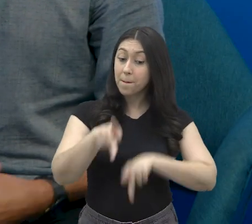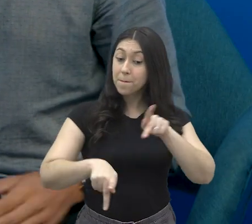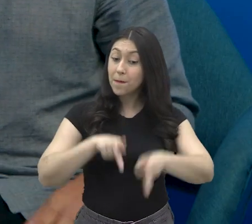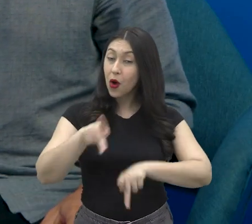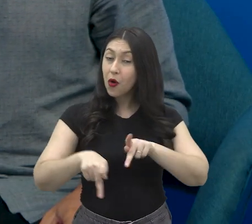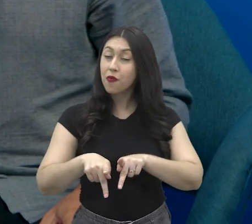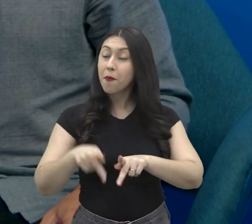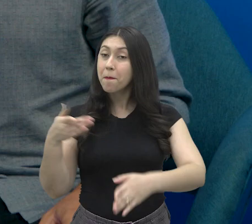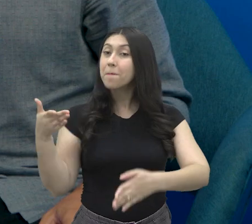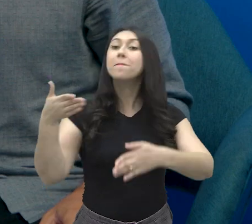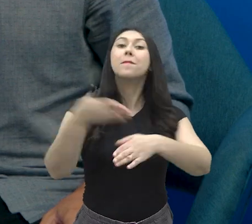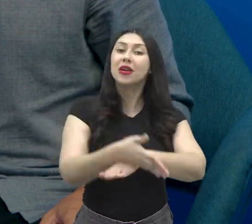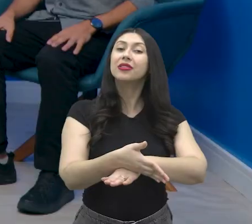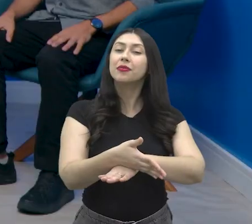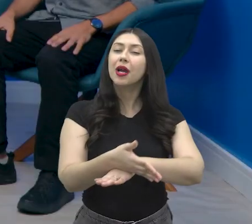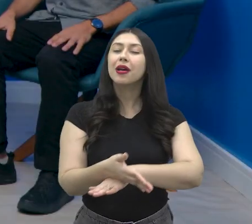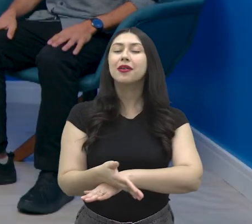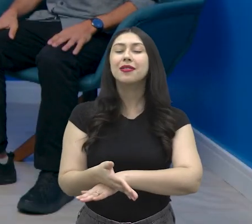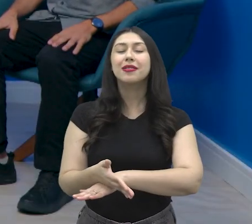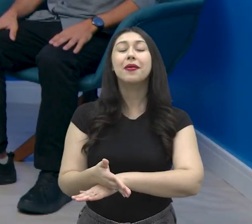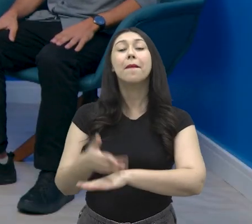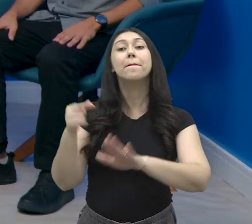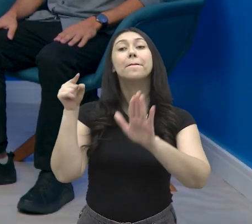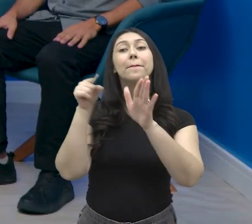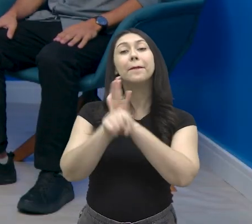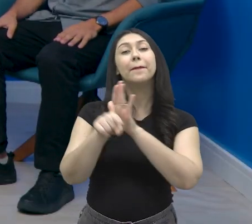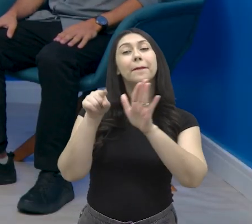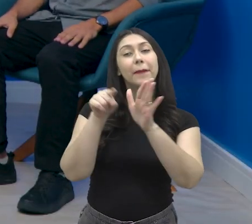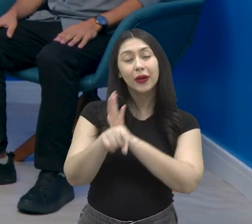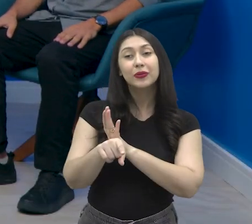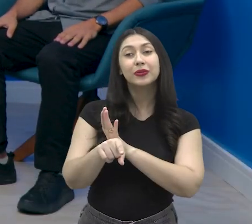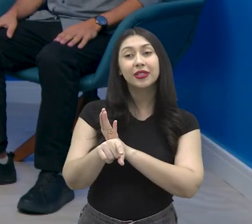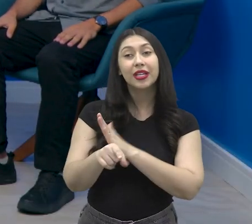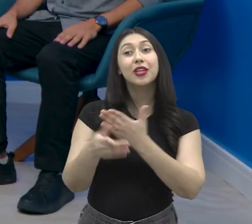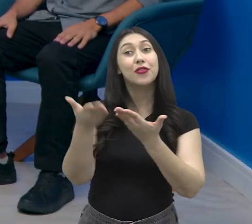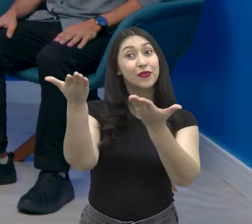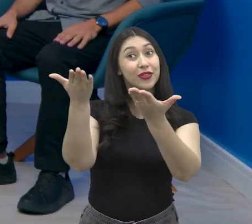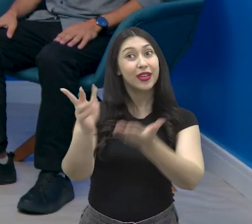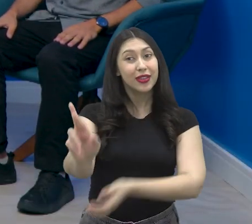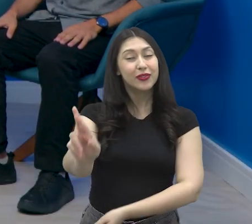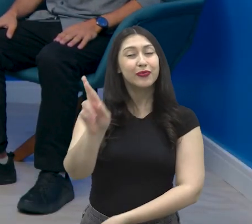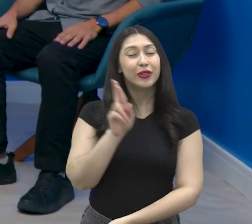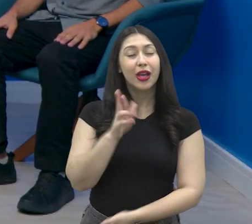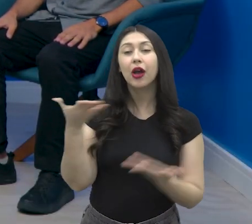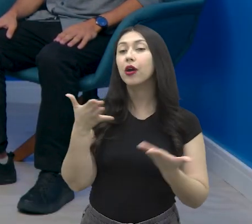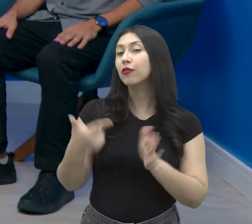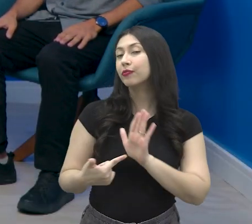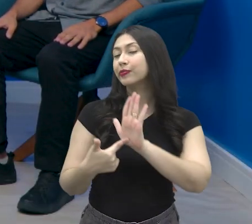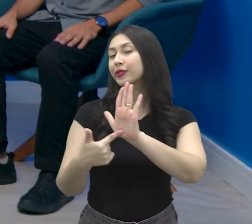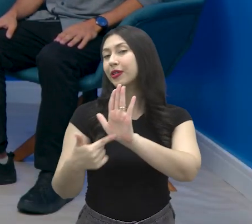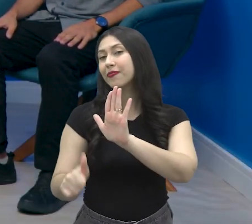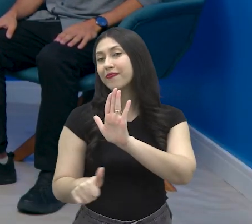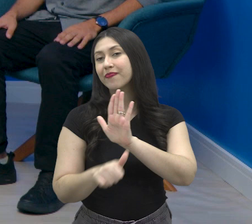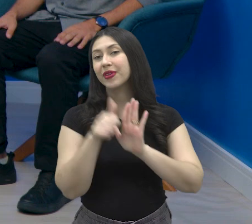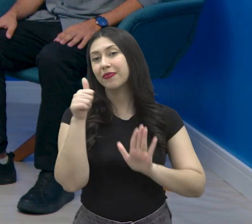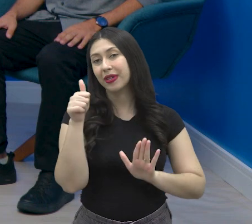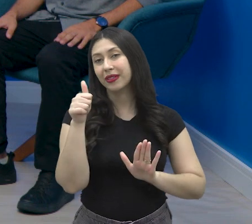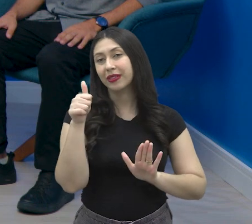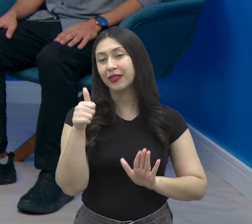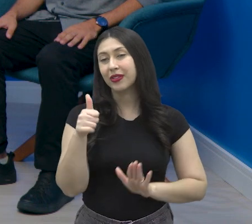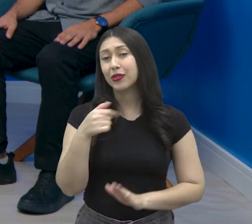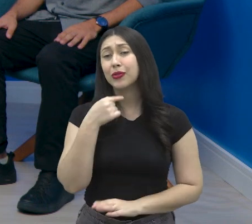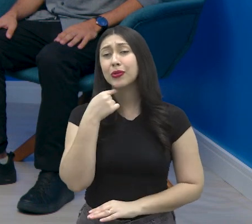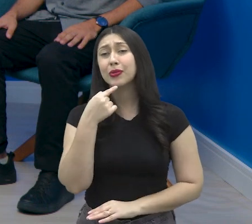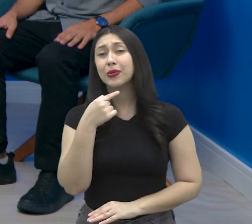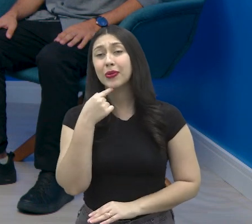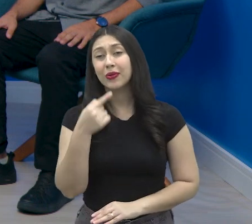participação da população de forma geral, que faz perguntas, né, Matheus? Justamente para você responder, vamos trazer a primeira delas, a primeira